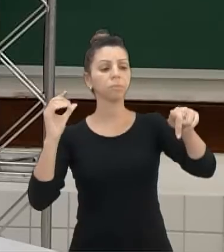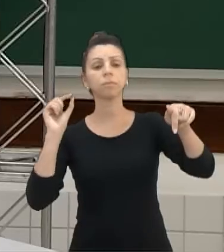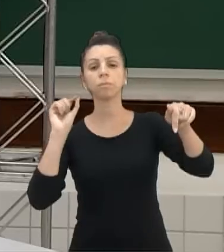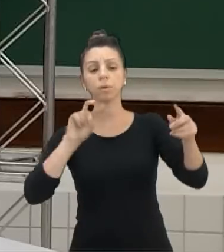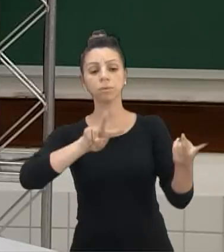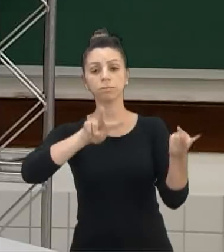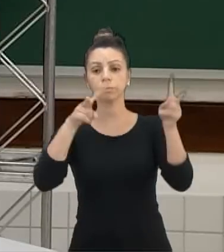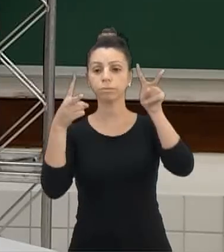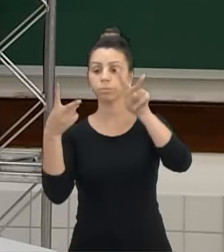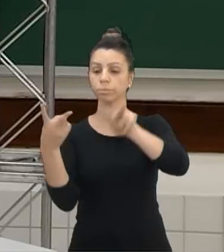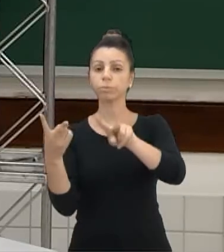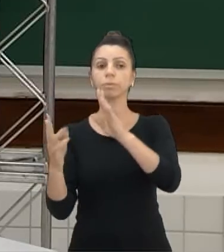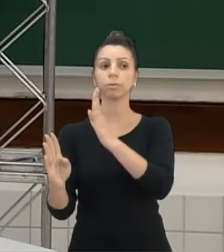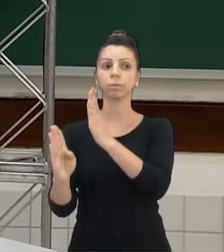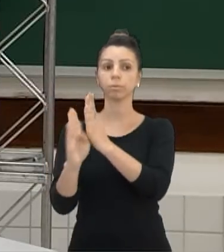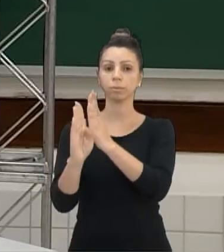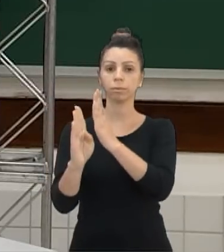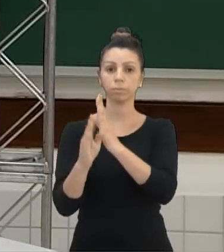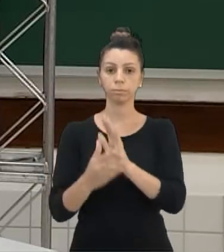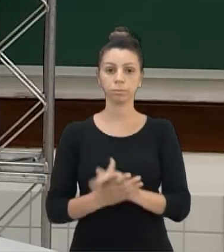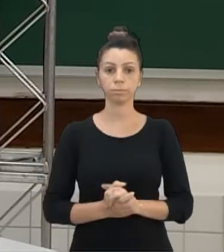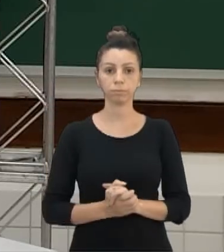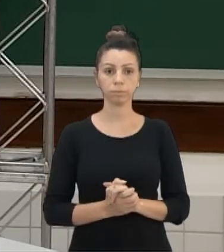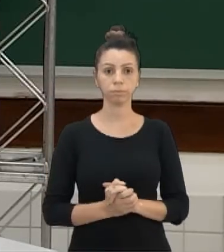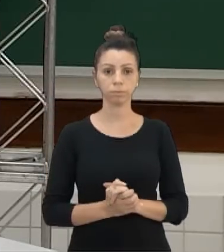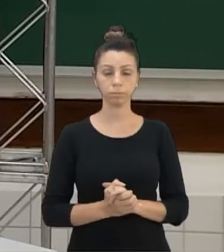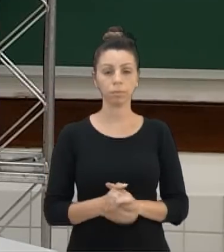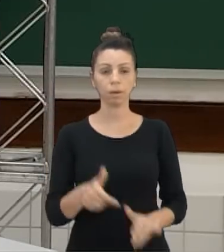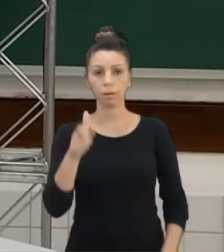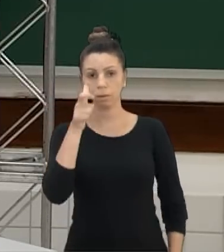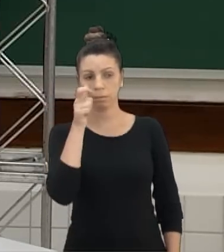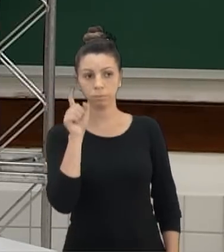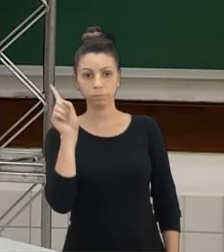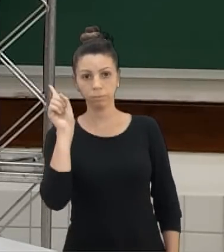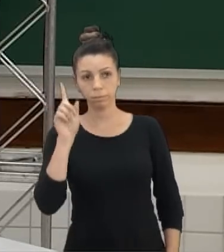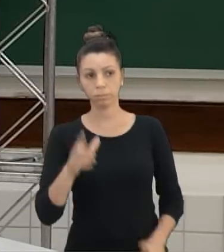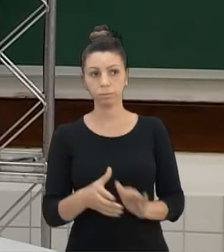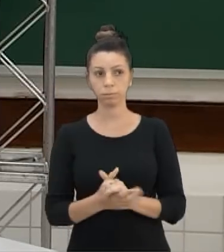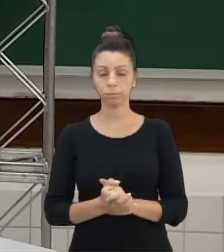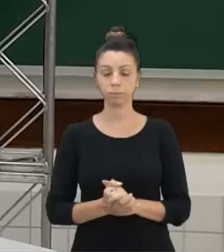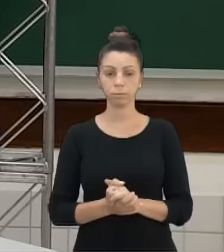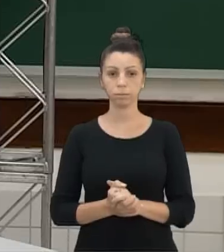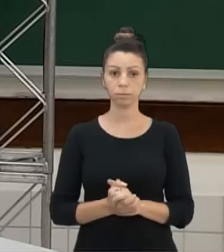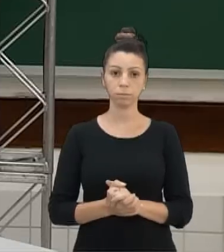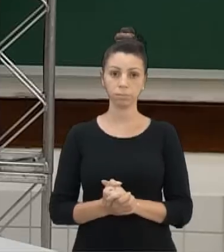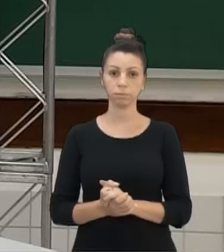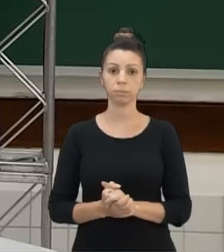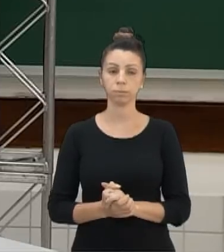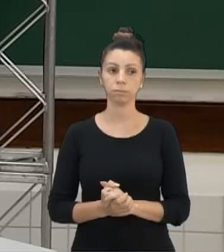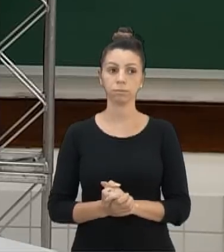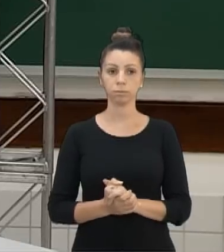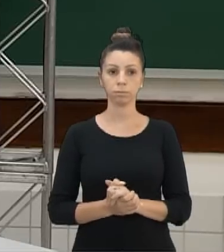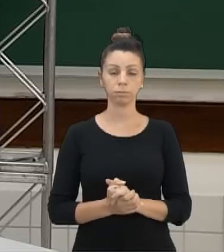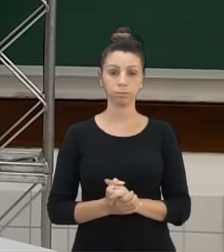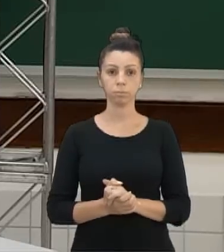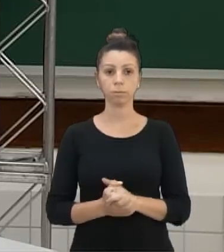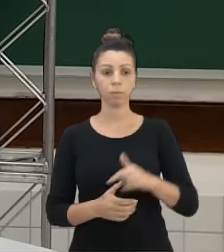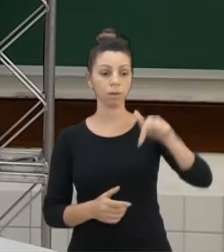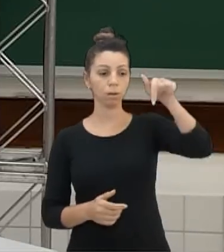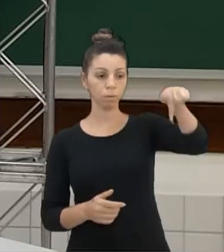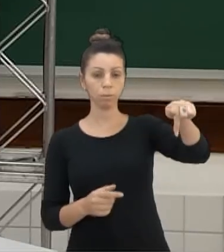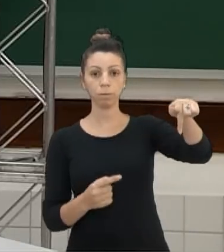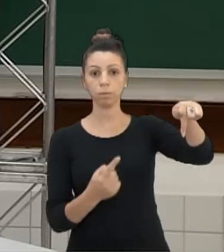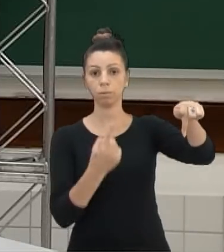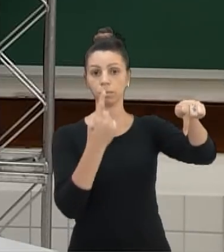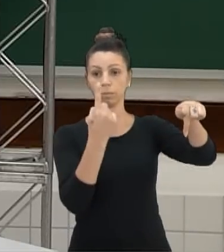nova medida encontrada? Vamos acompanhar pelo slide agora? Então, como a gente tinha visto ali, eu mostrei no quadro, um quarteirão é